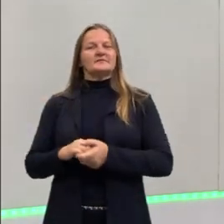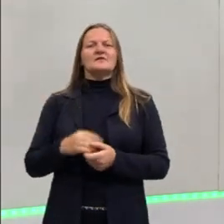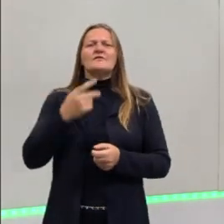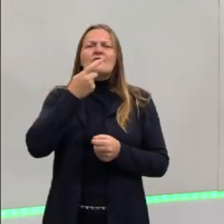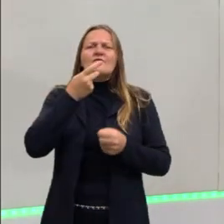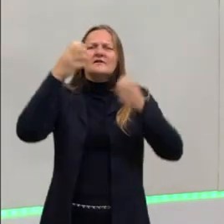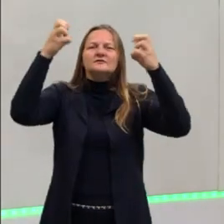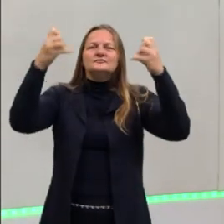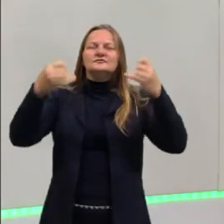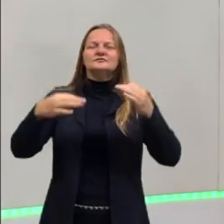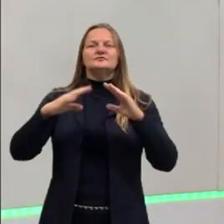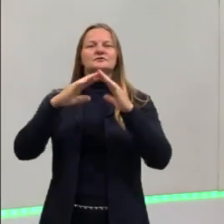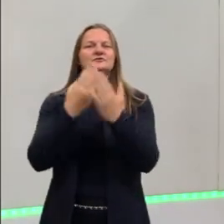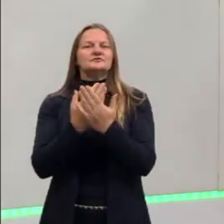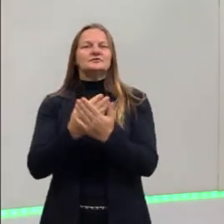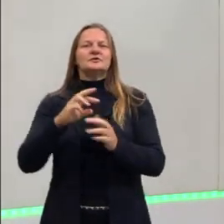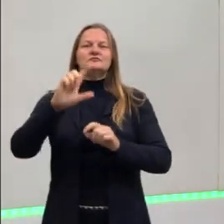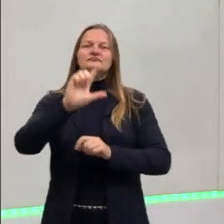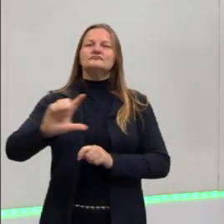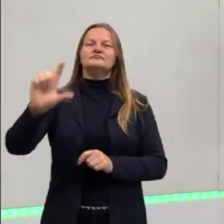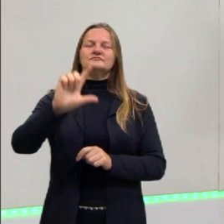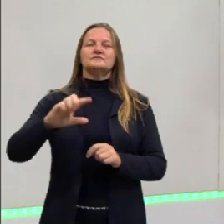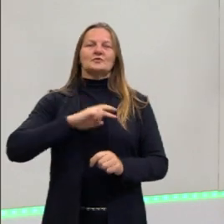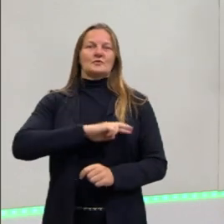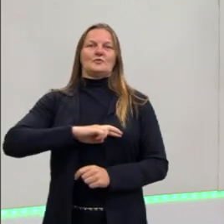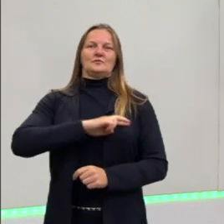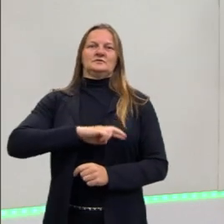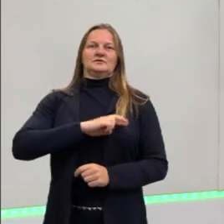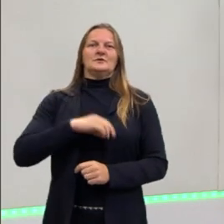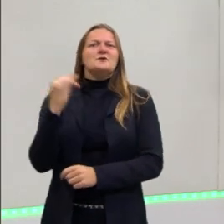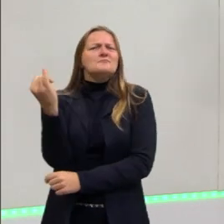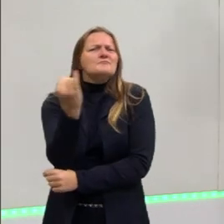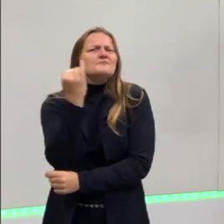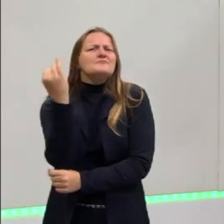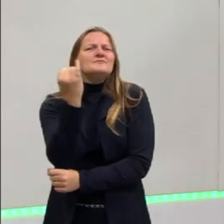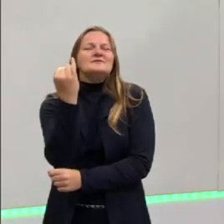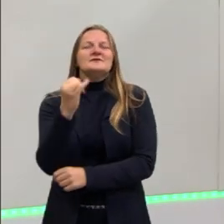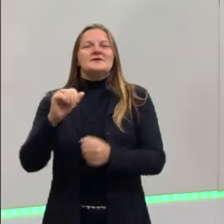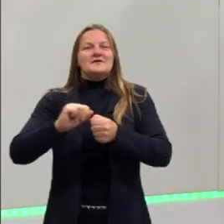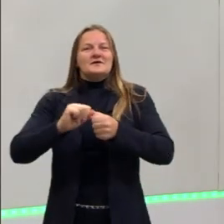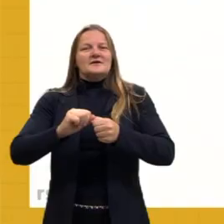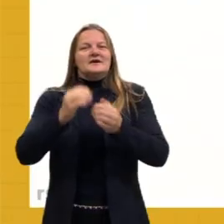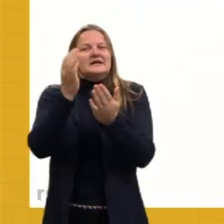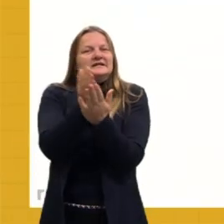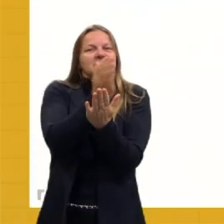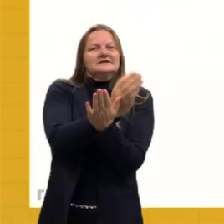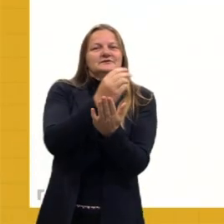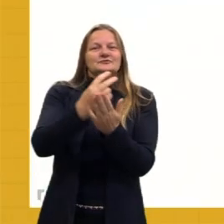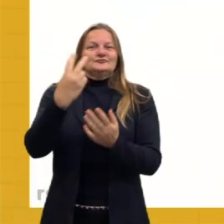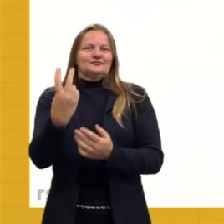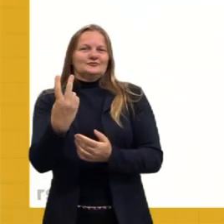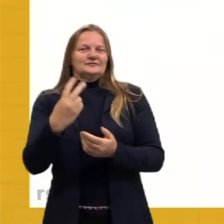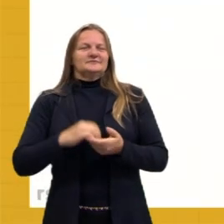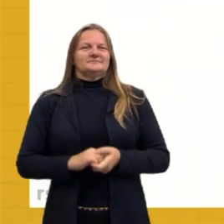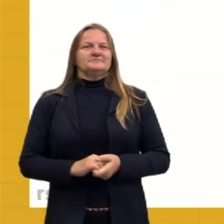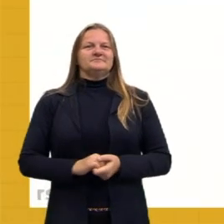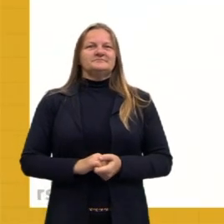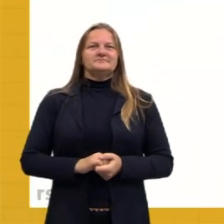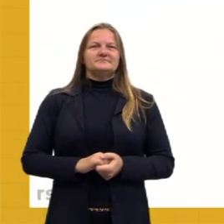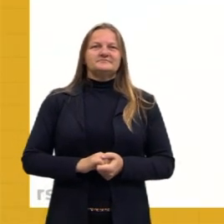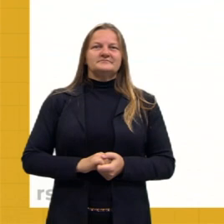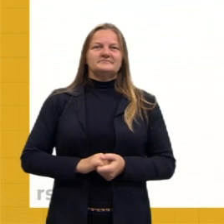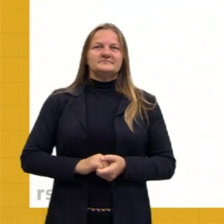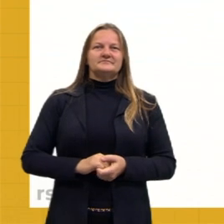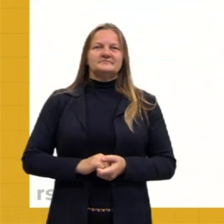falando sobre essa escola literária que é o romantismo que ela é tão importante que eu acabei dividindo né em duas partes